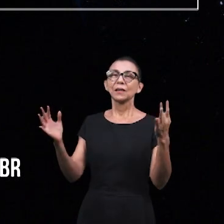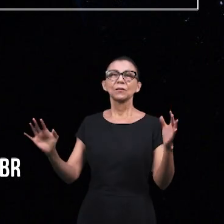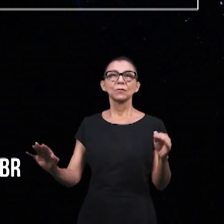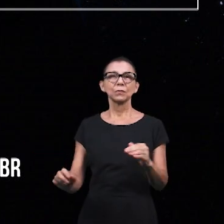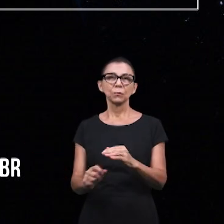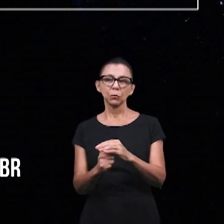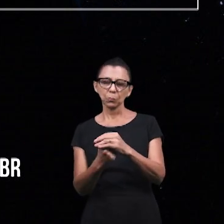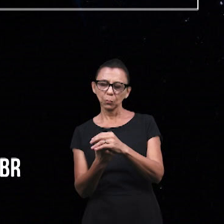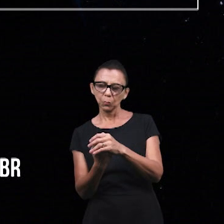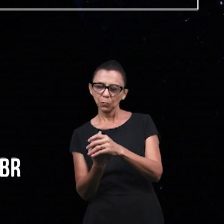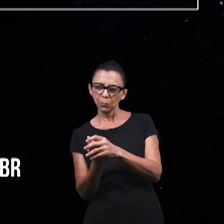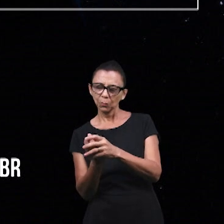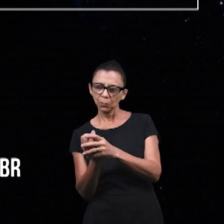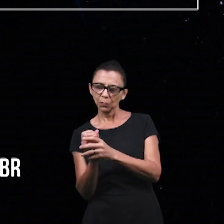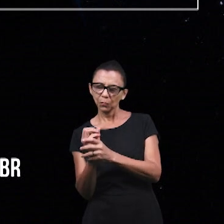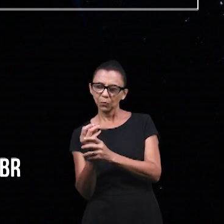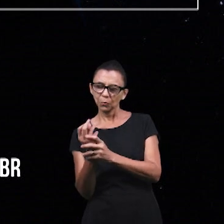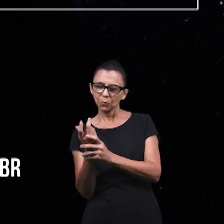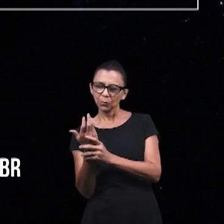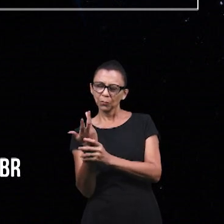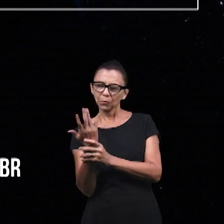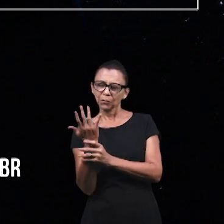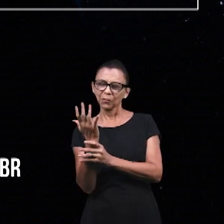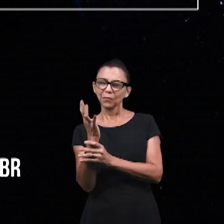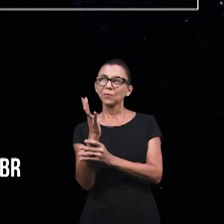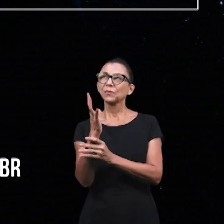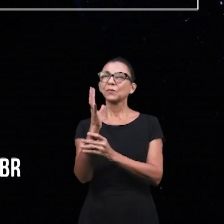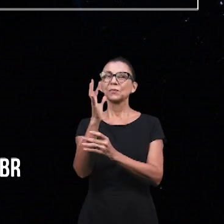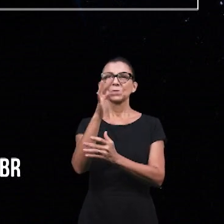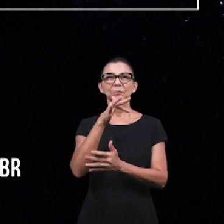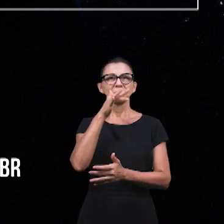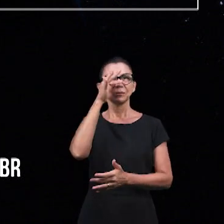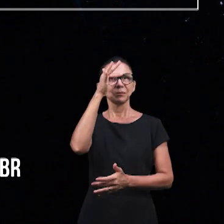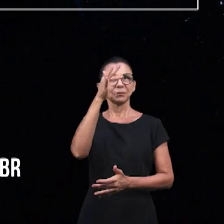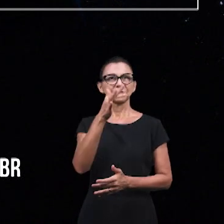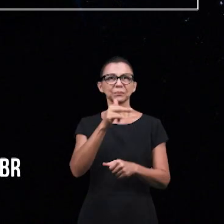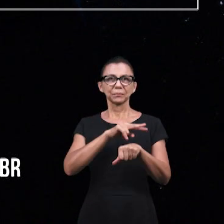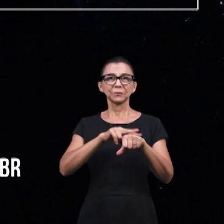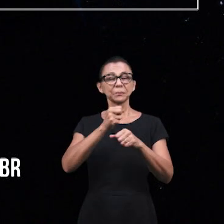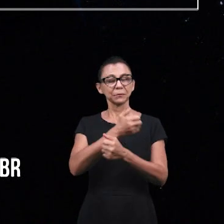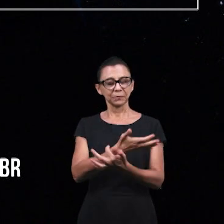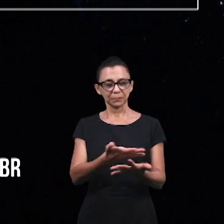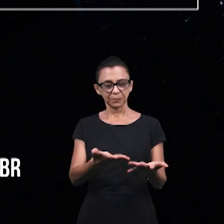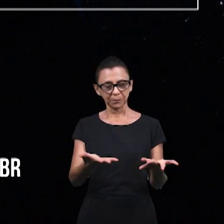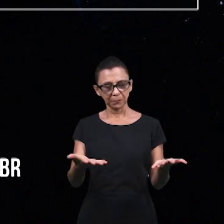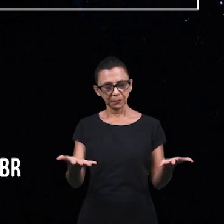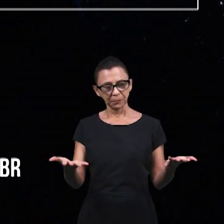Como uma flor pequena em teu